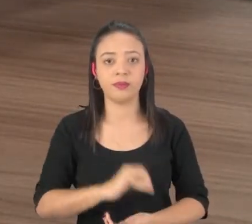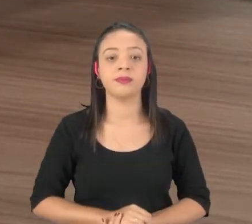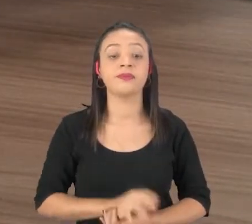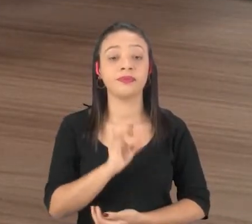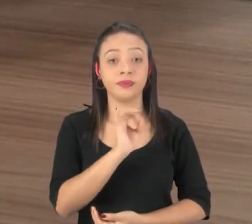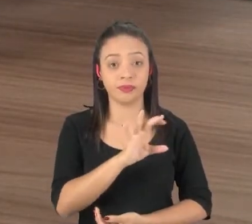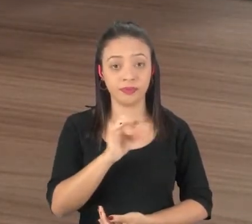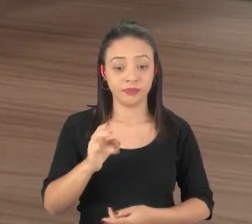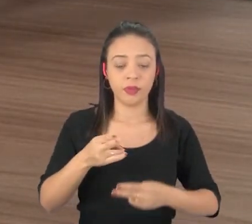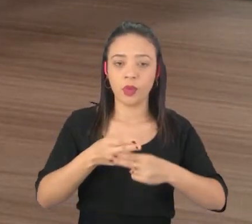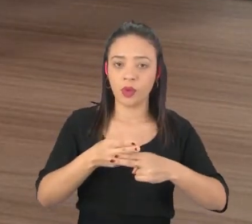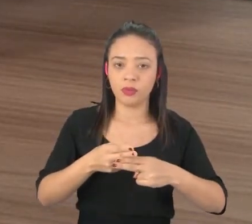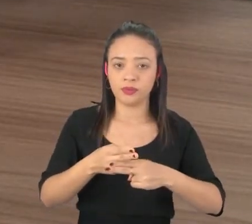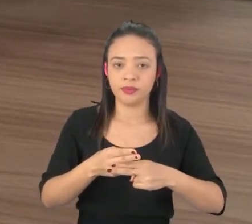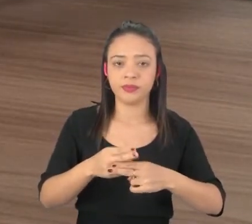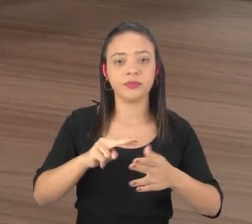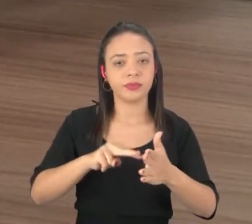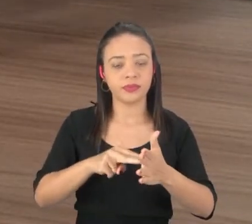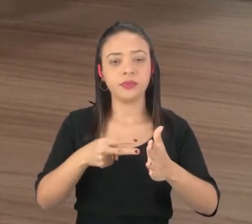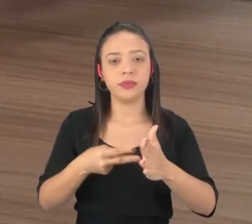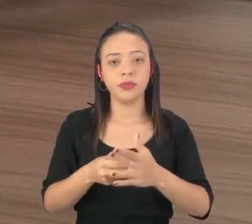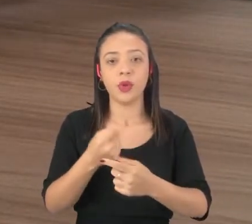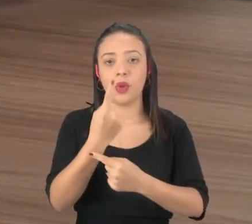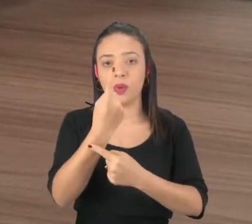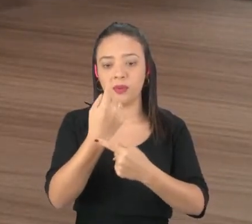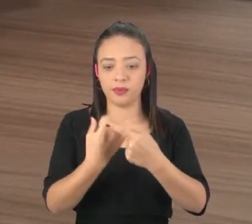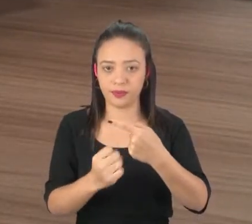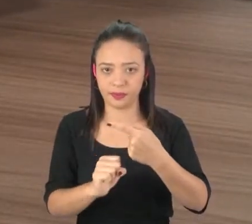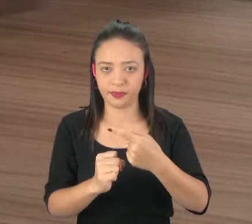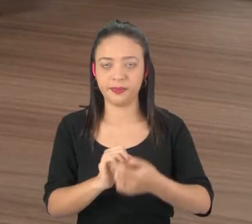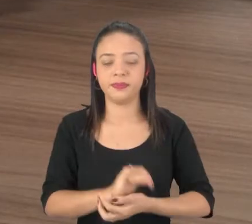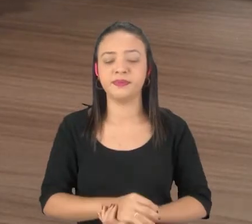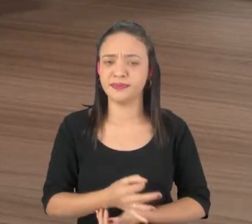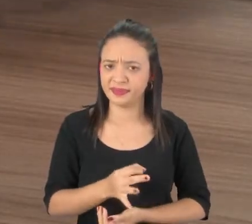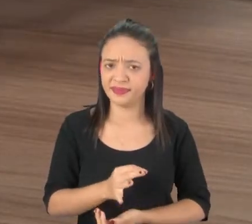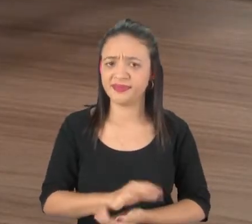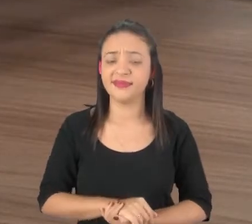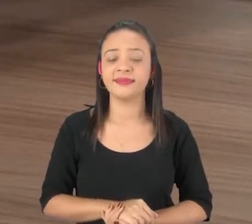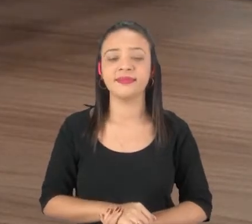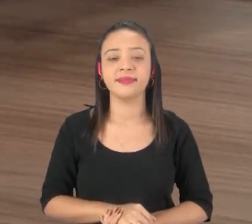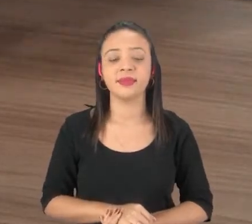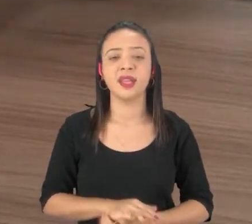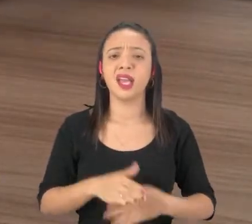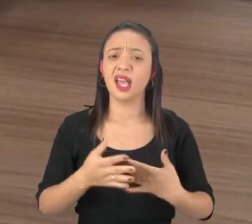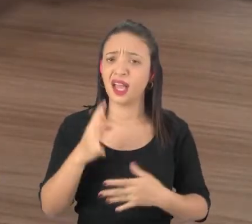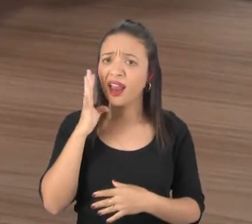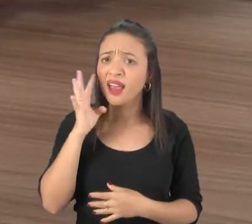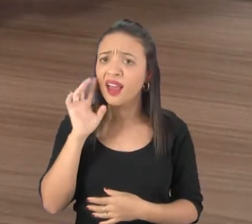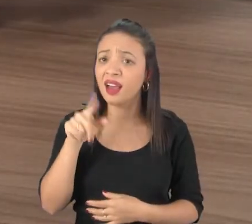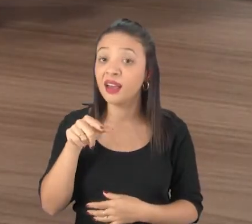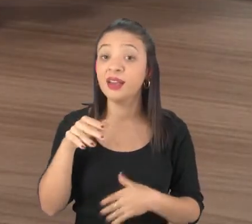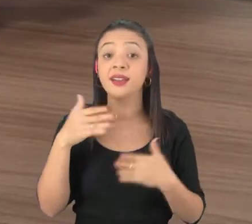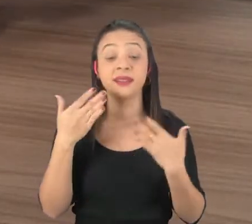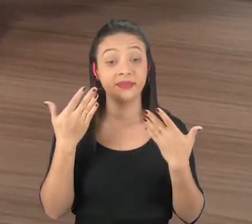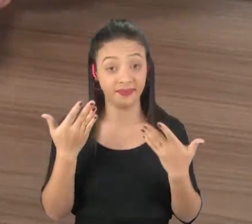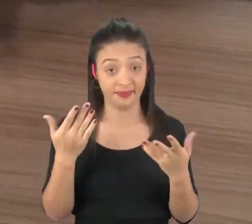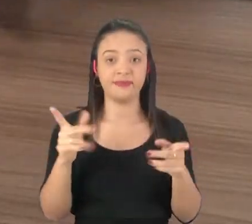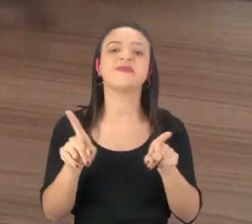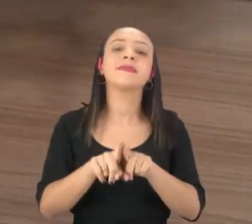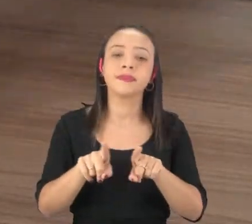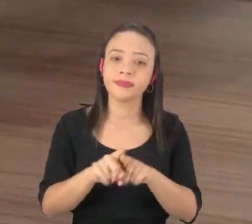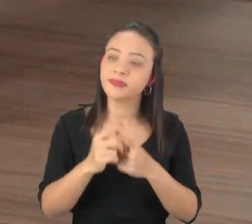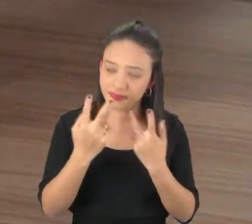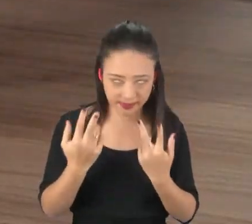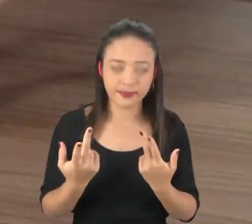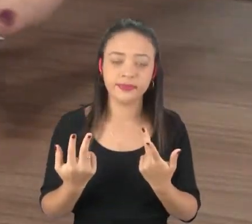parte cortada eu tenho uma 8º né um oitavo certinho bem legal não é da mesma